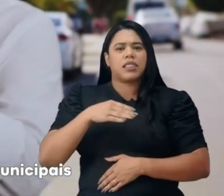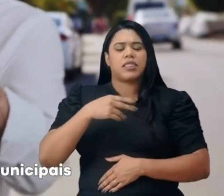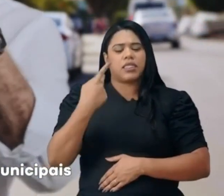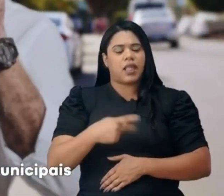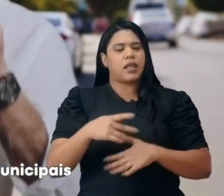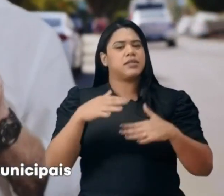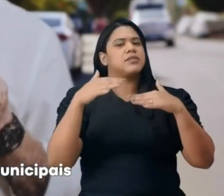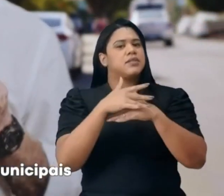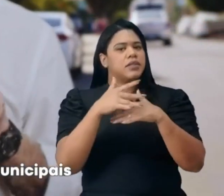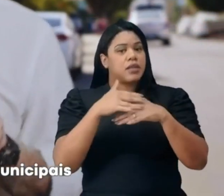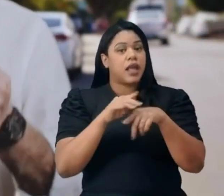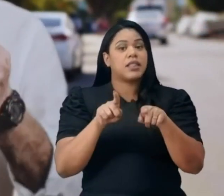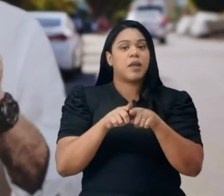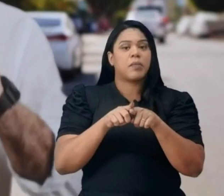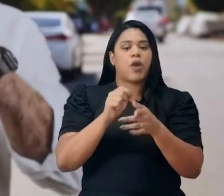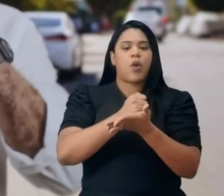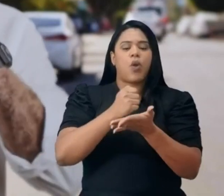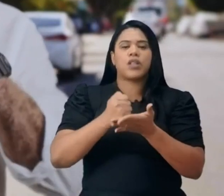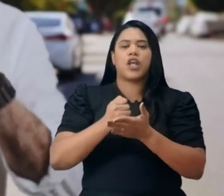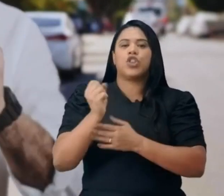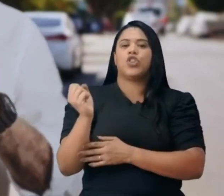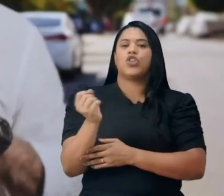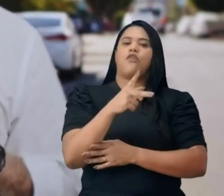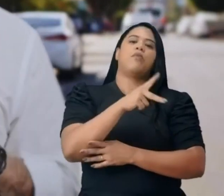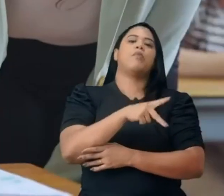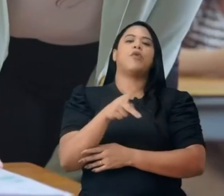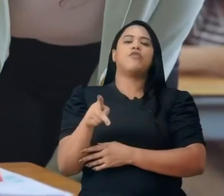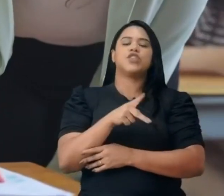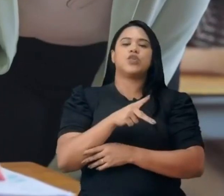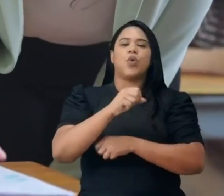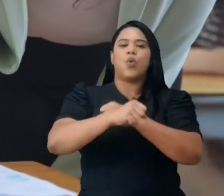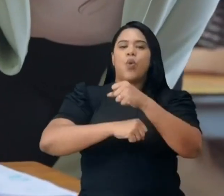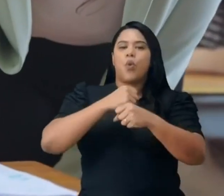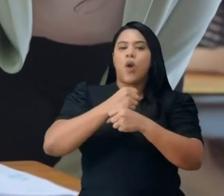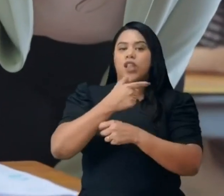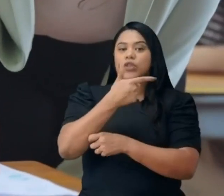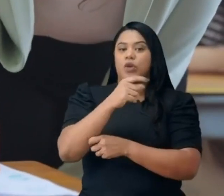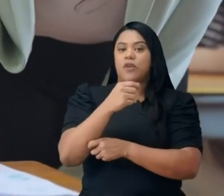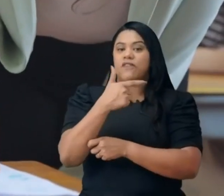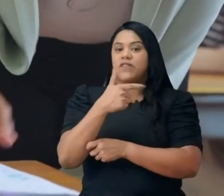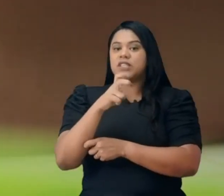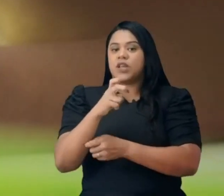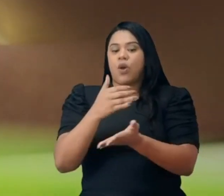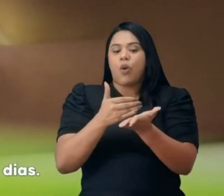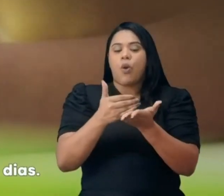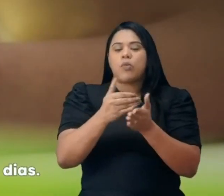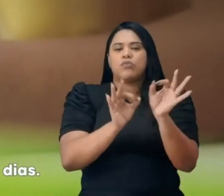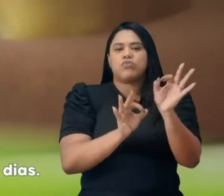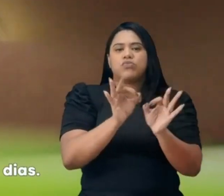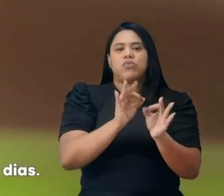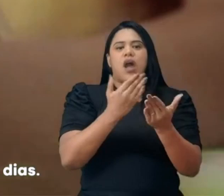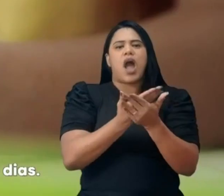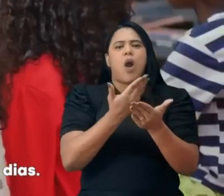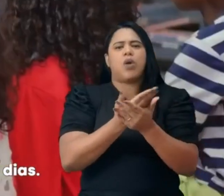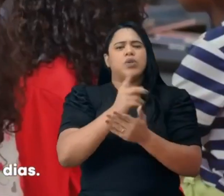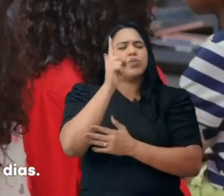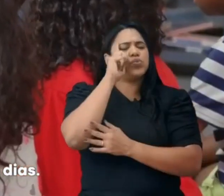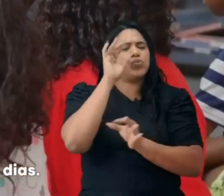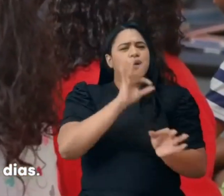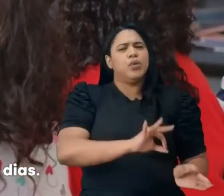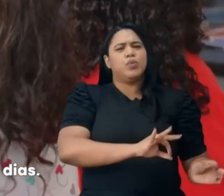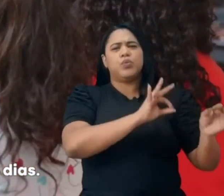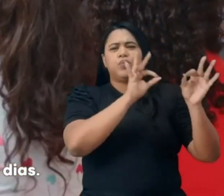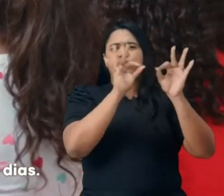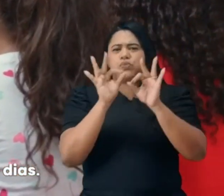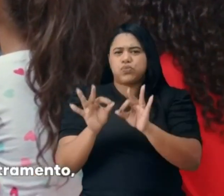e creches municipais e contratar professores. O ano letivo de 2025 já vai começar com aulas